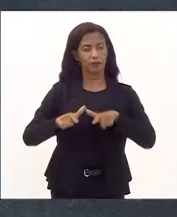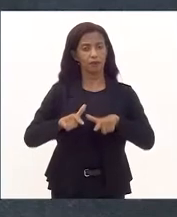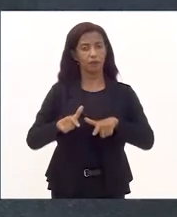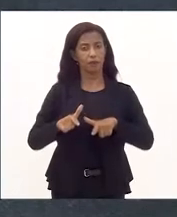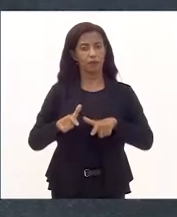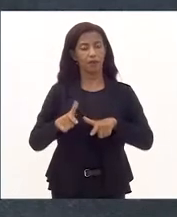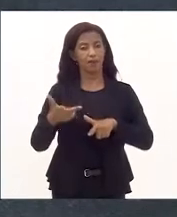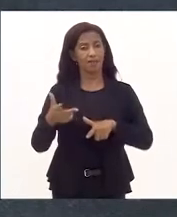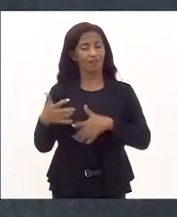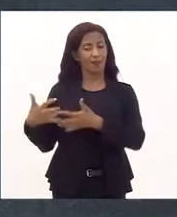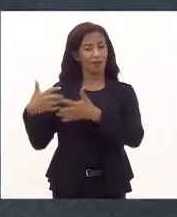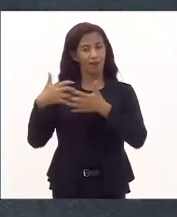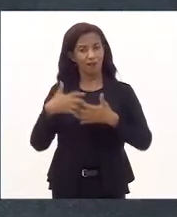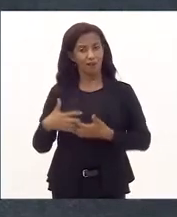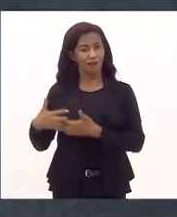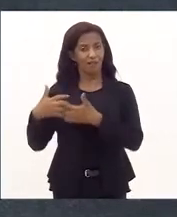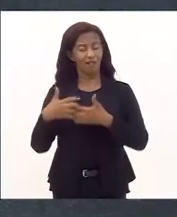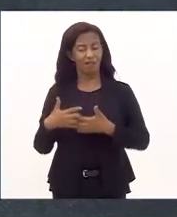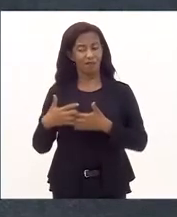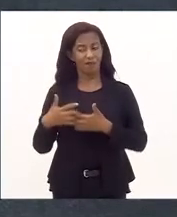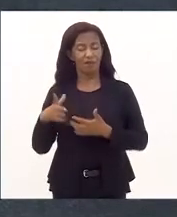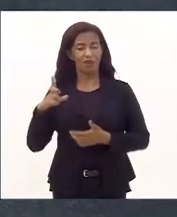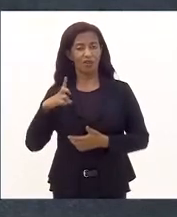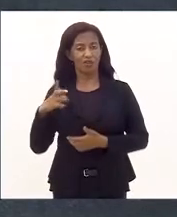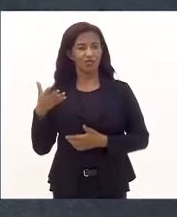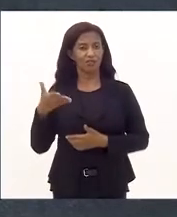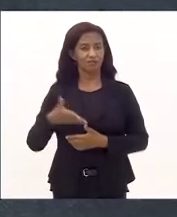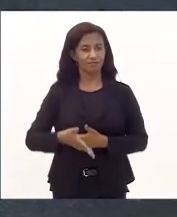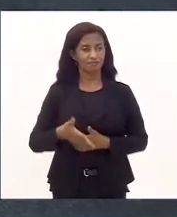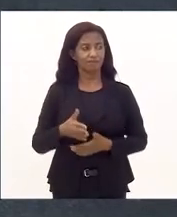é o veículo, é o caminhão. A gente tem feito sempre aqui